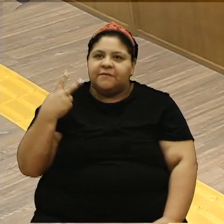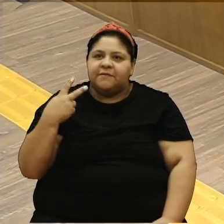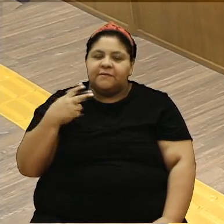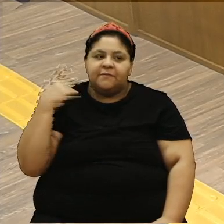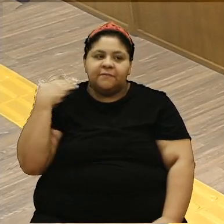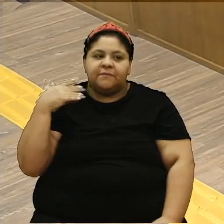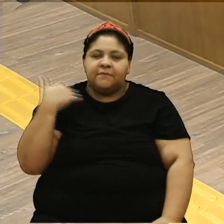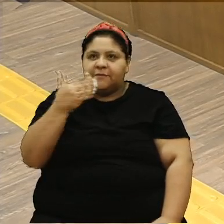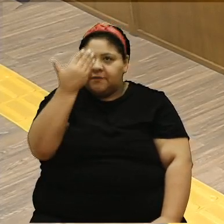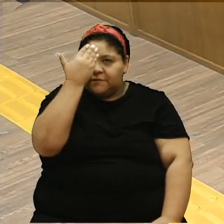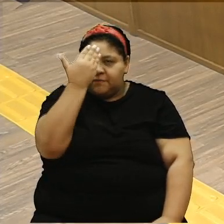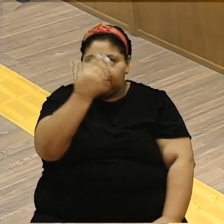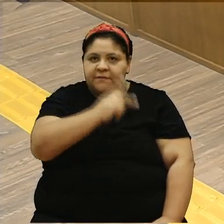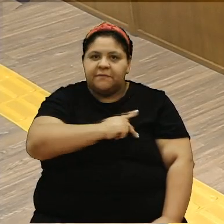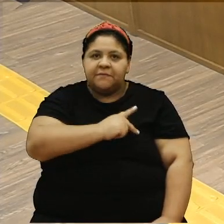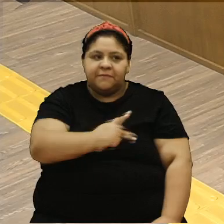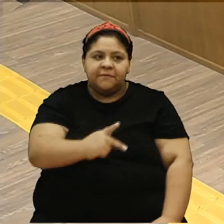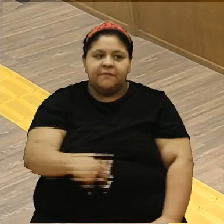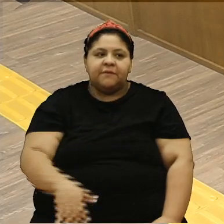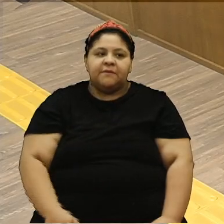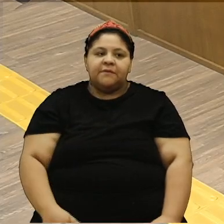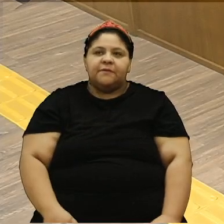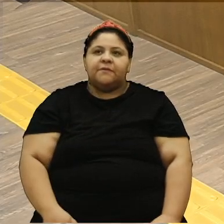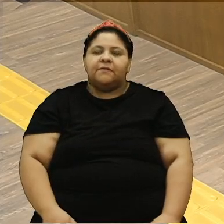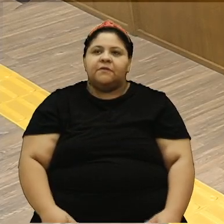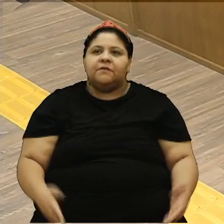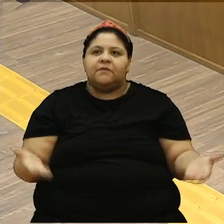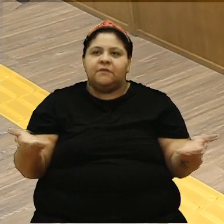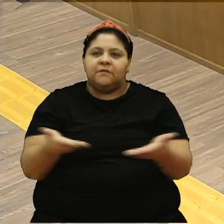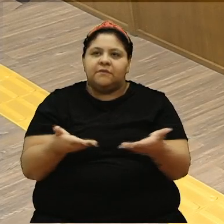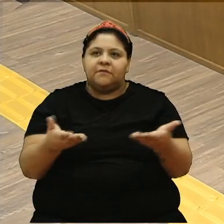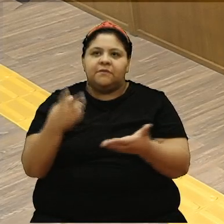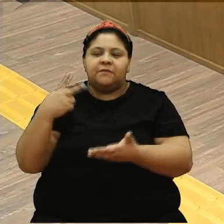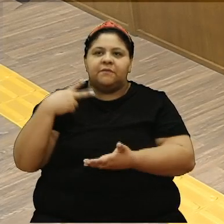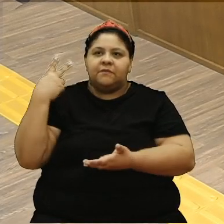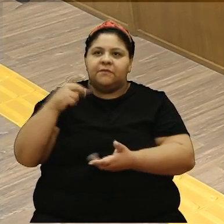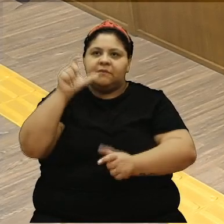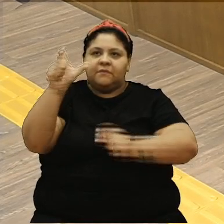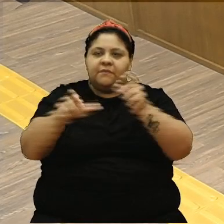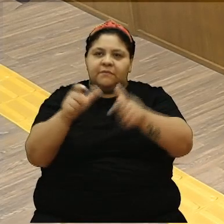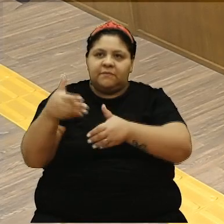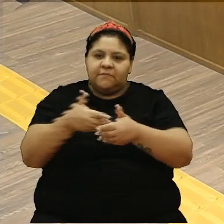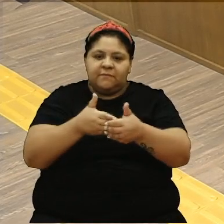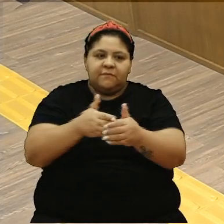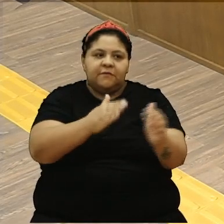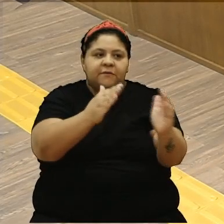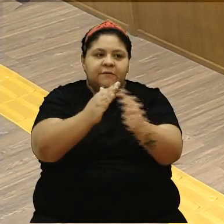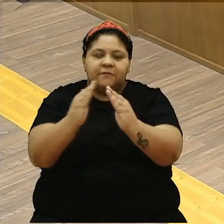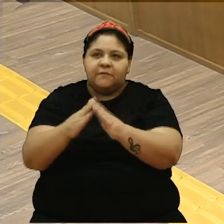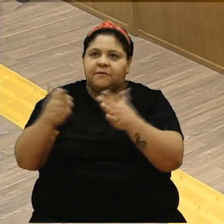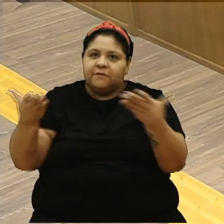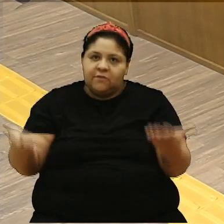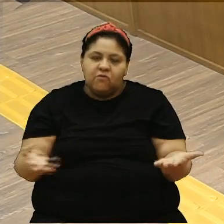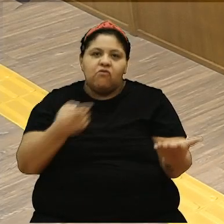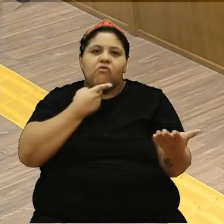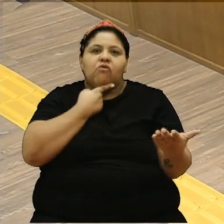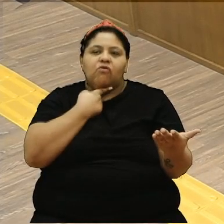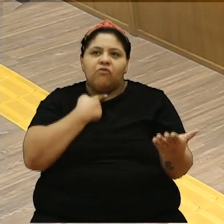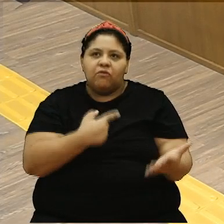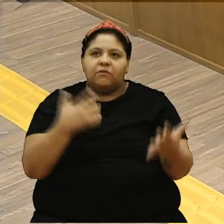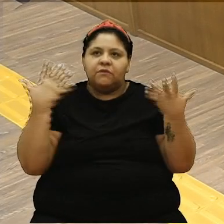Marques. Obrigada, senhor presidente. Nobres colegas vereadores e vereadoras, as pessoas que nos acompanham daqui de casa, eu gostaria de fazer um voto